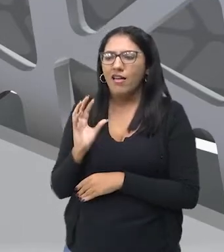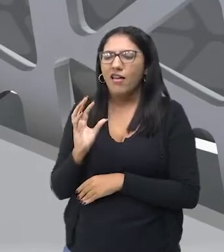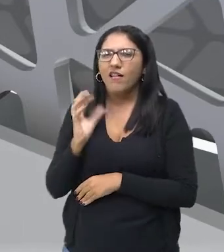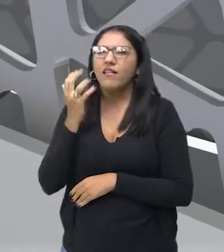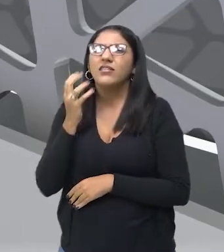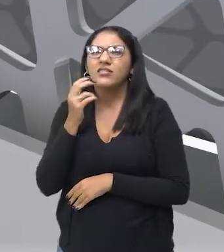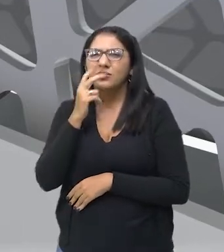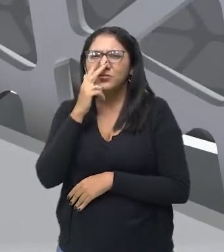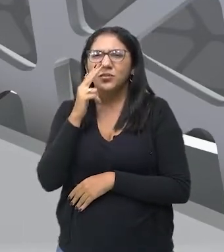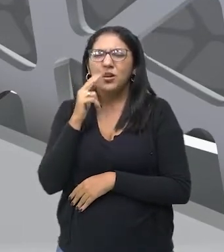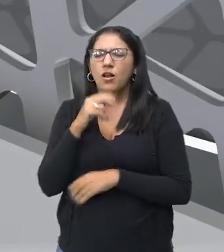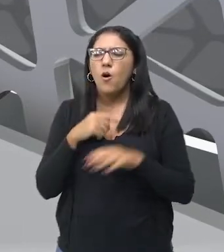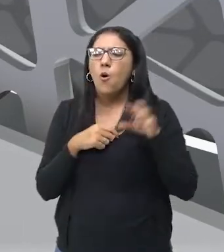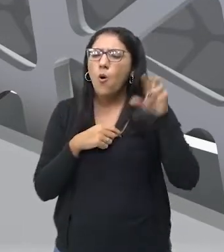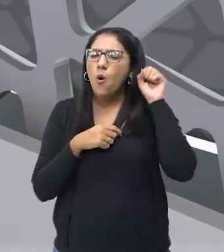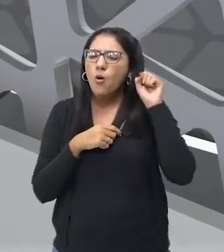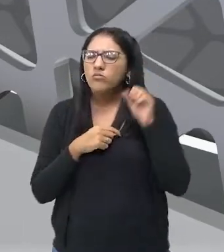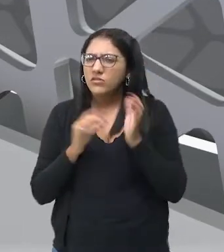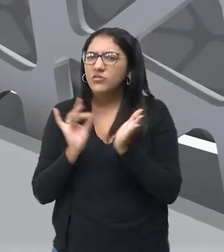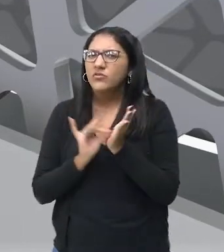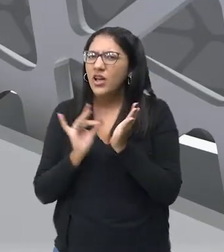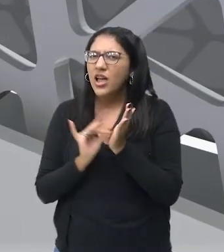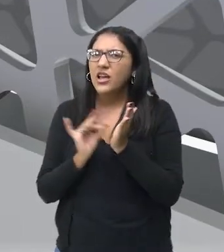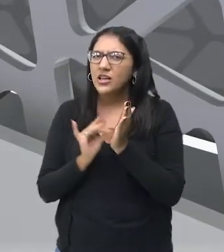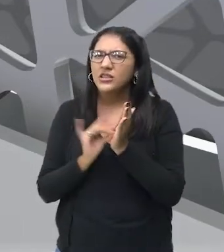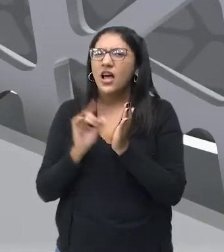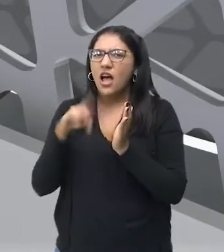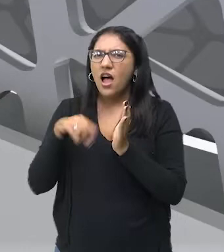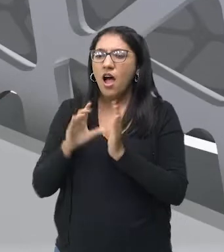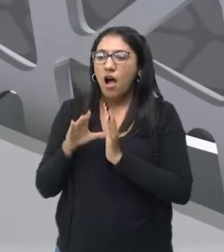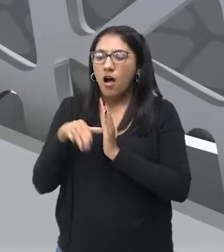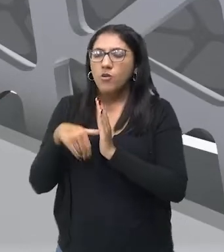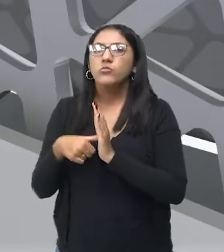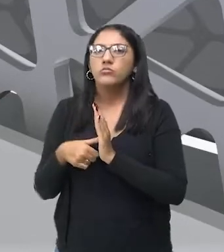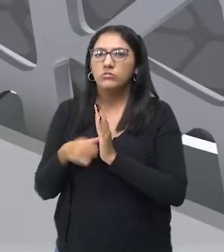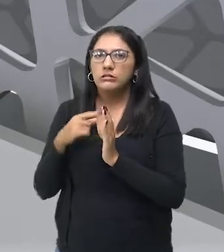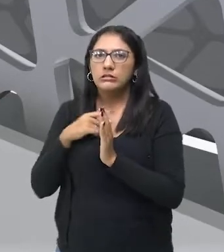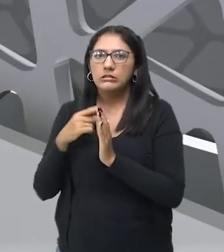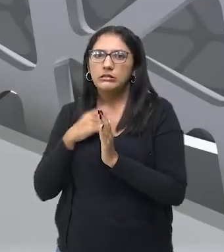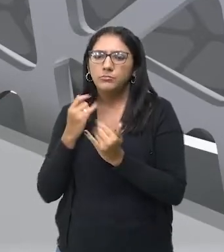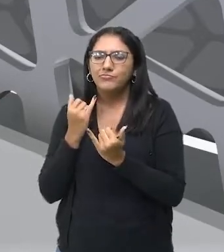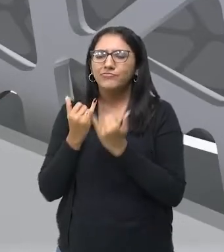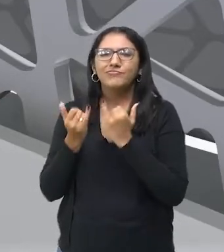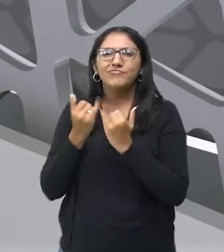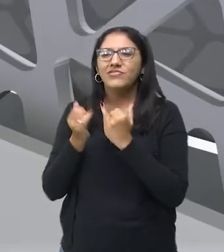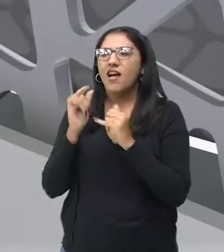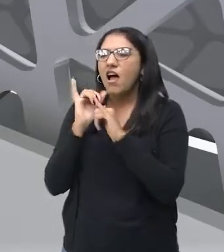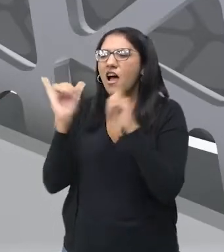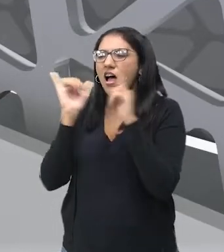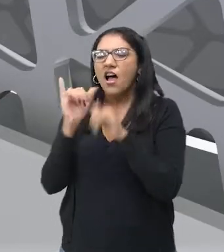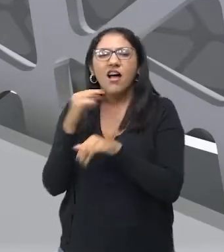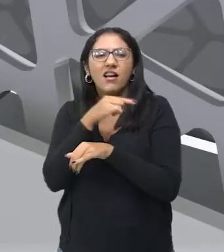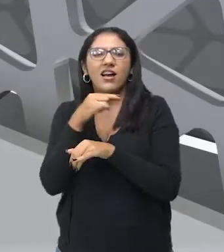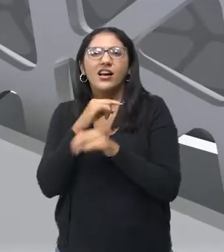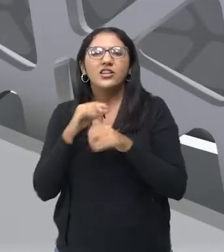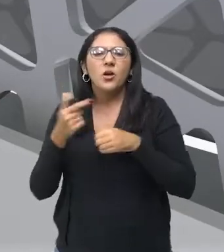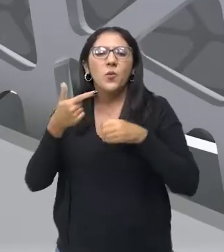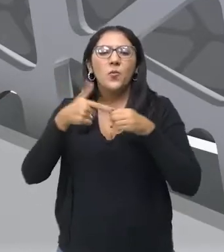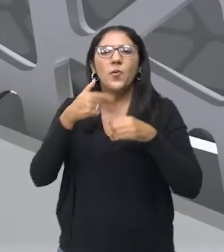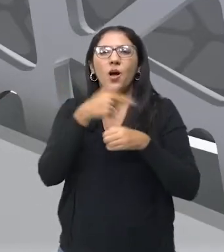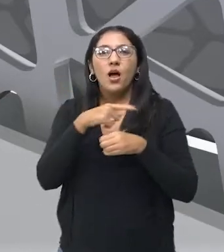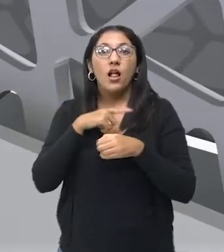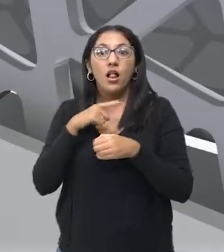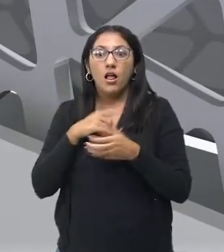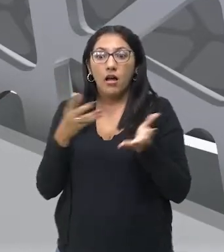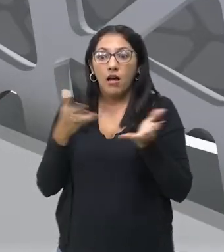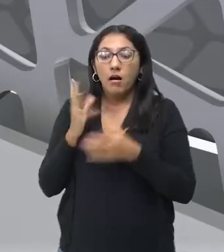vamos dizer assim, como se efetivamente tivesse acontecido, né? Foi aí espalhada, foi propagada a notícia como se realmente o